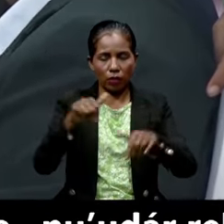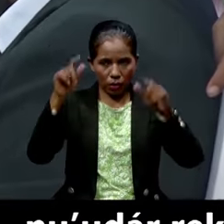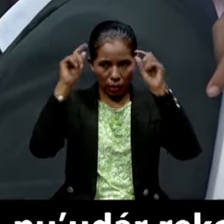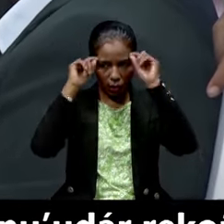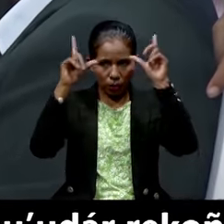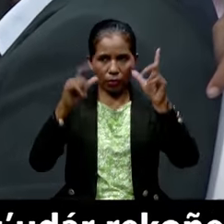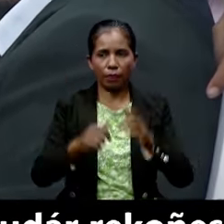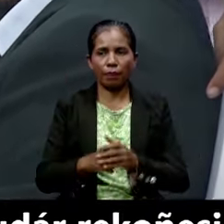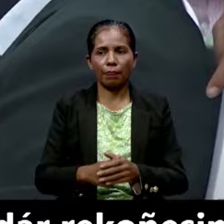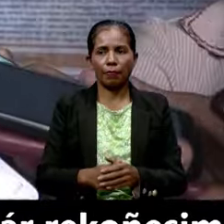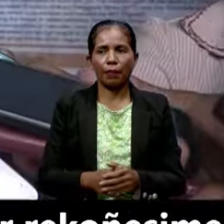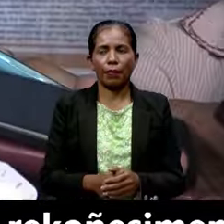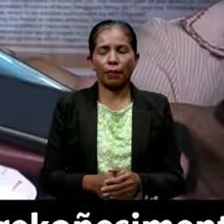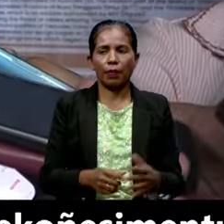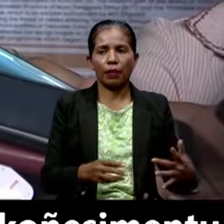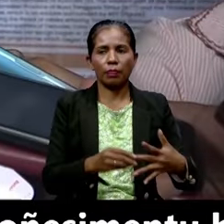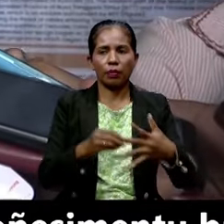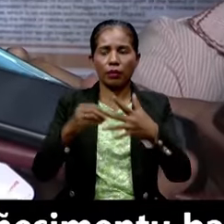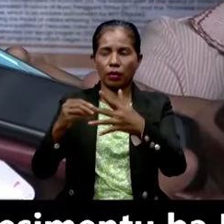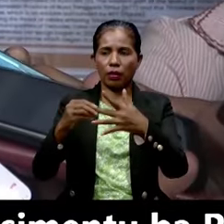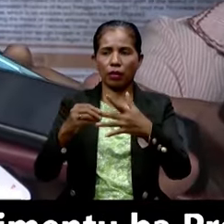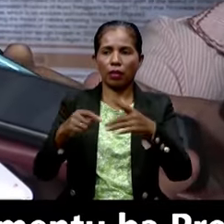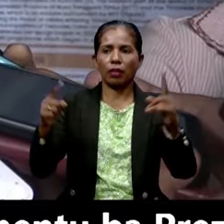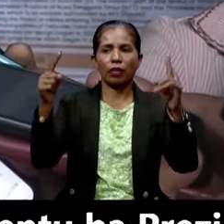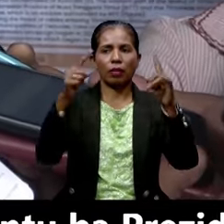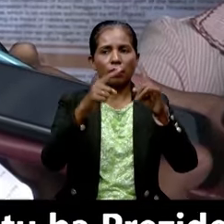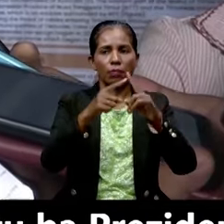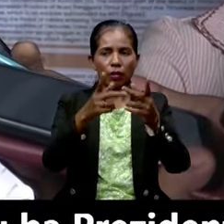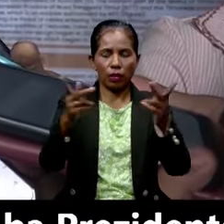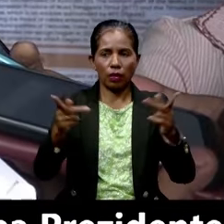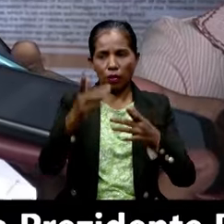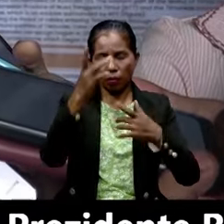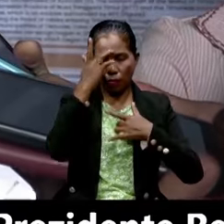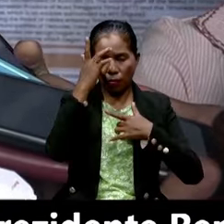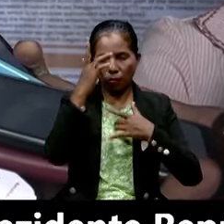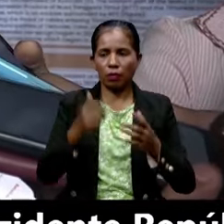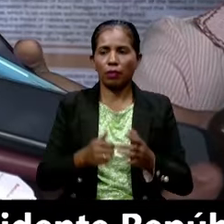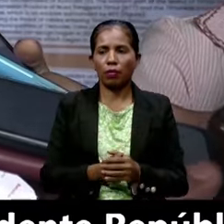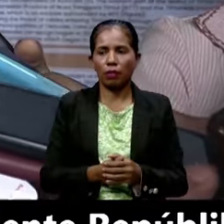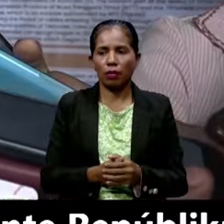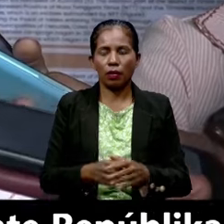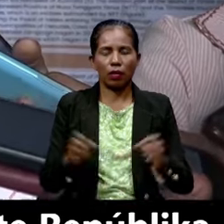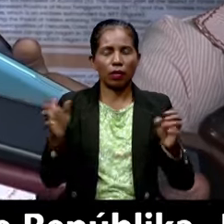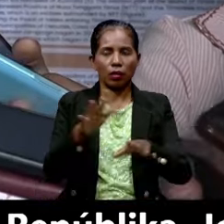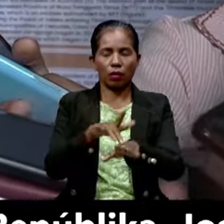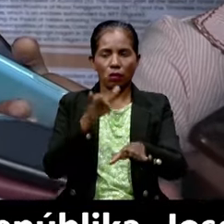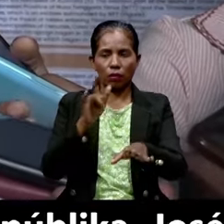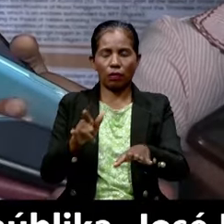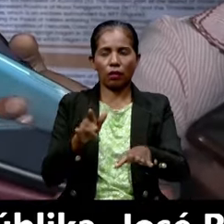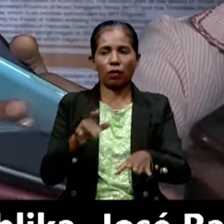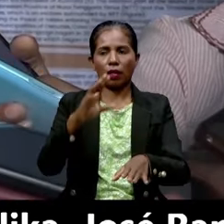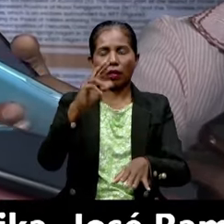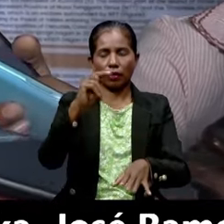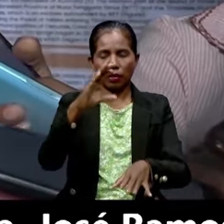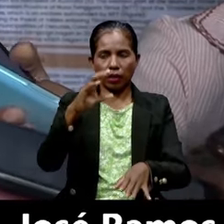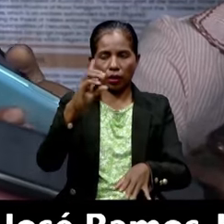No cuidados, liu ba iha área o moras não contagiosa, NCD, no